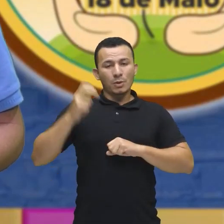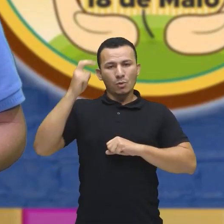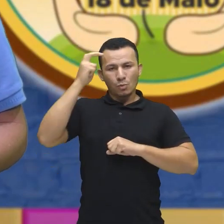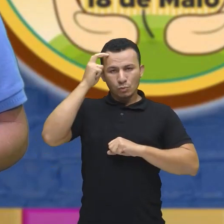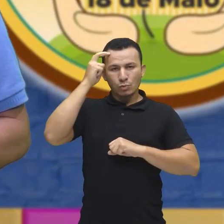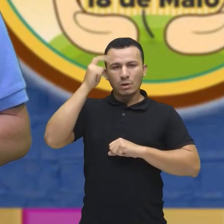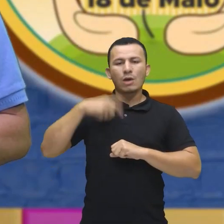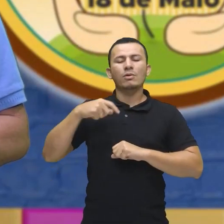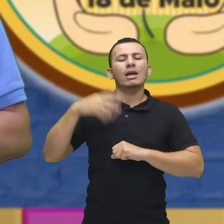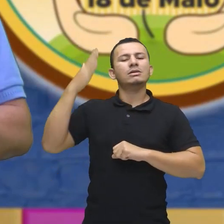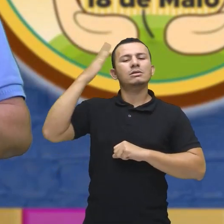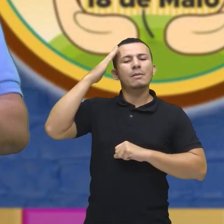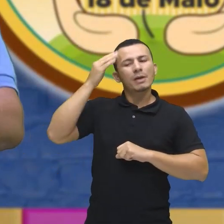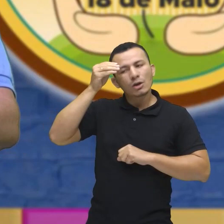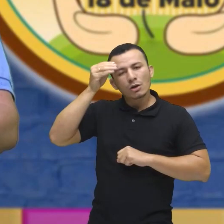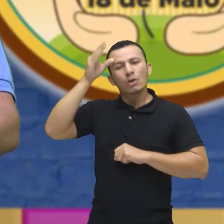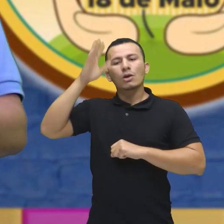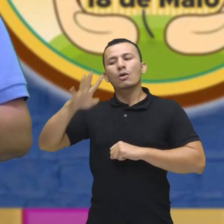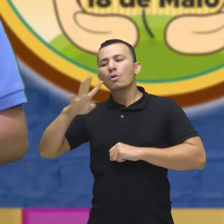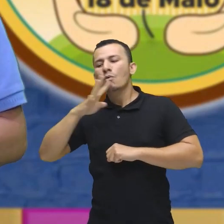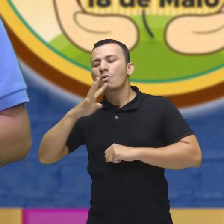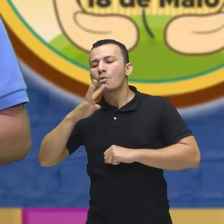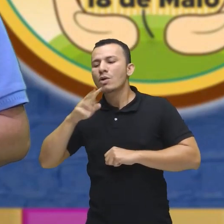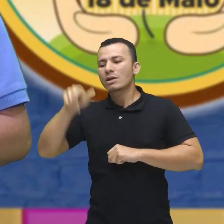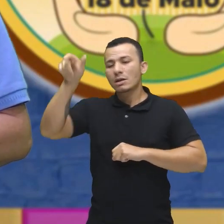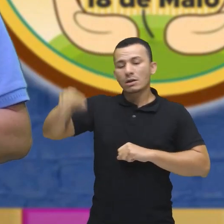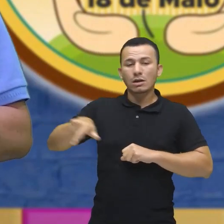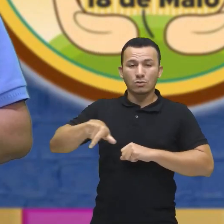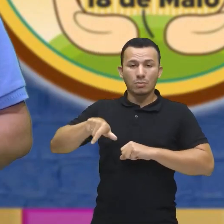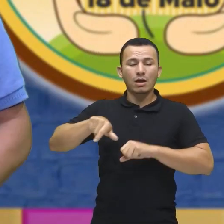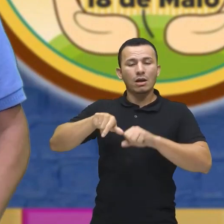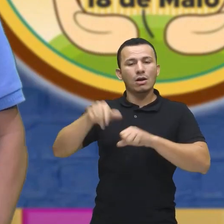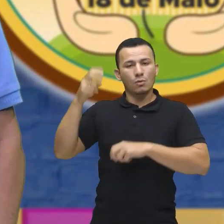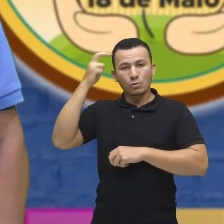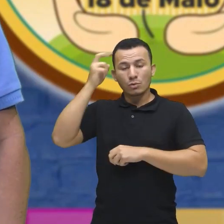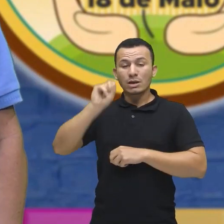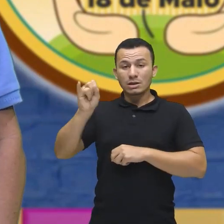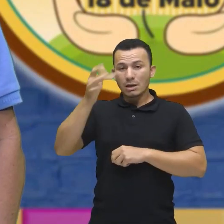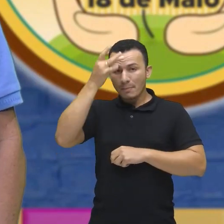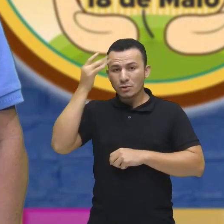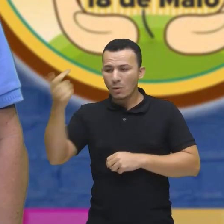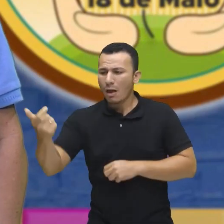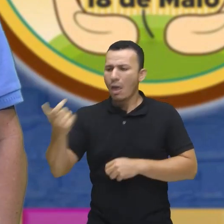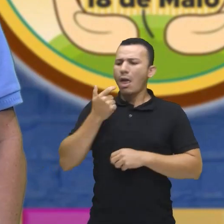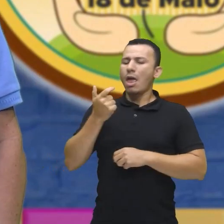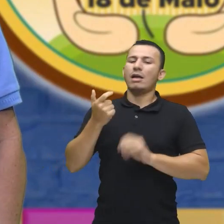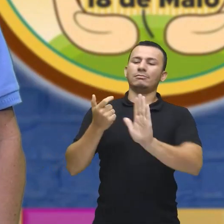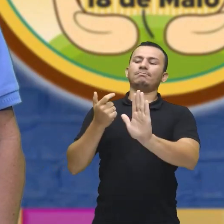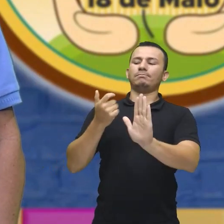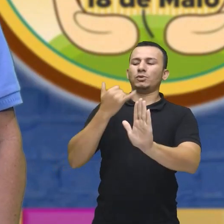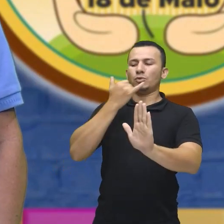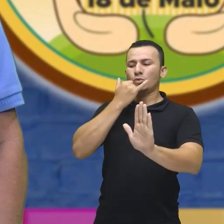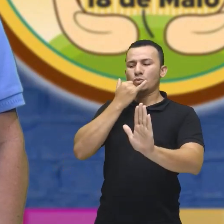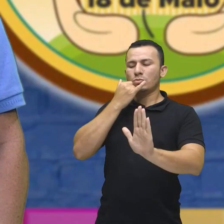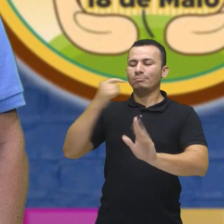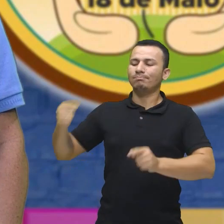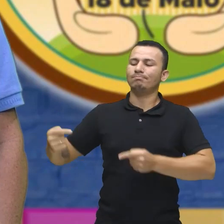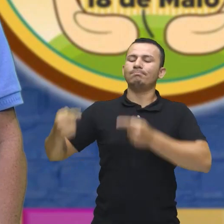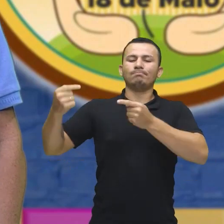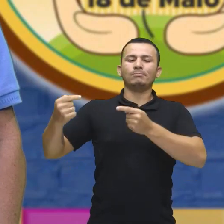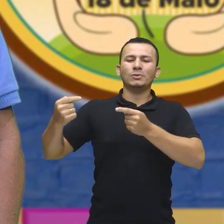conhecer. Quando as pessoas falarem algo pejorativo, epa, não é bem assim. E aquilo não me afetar